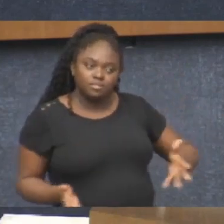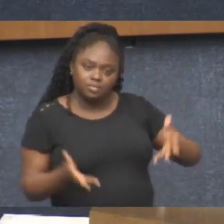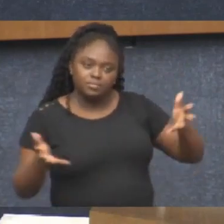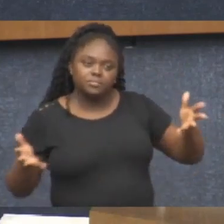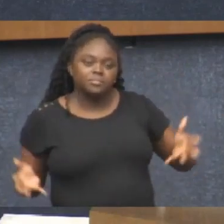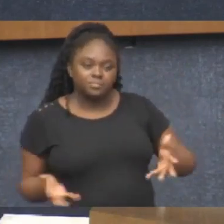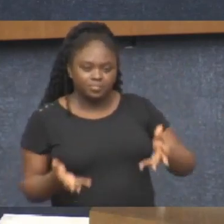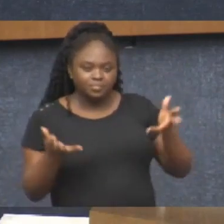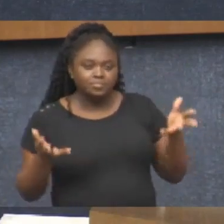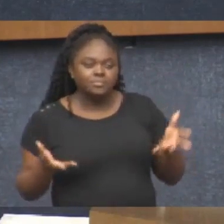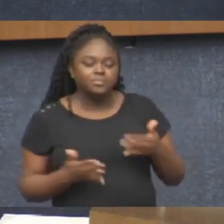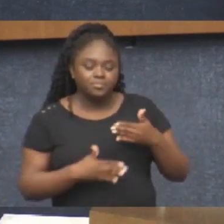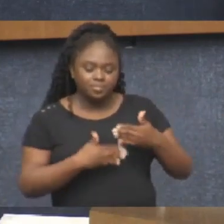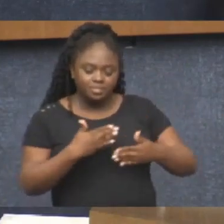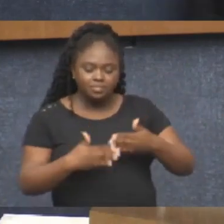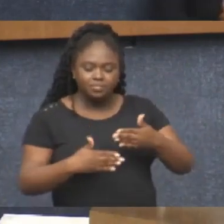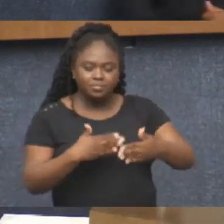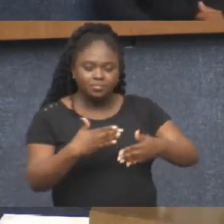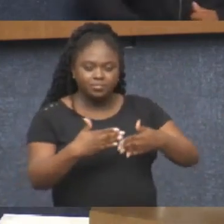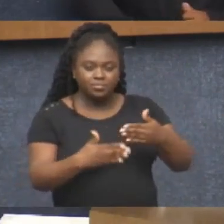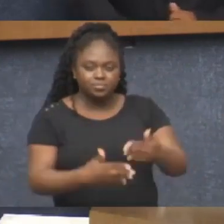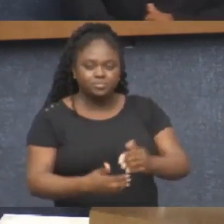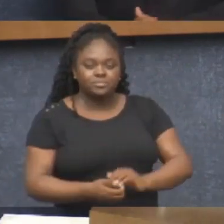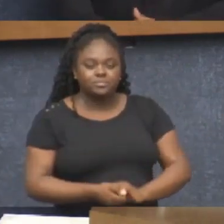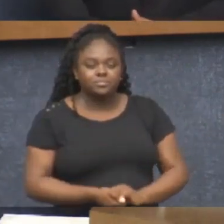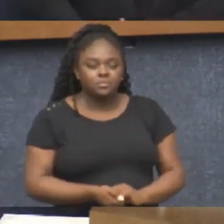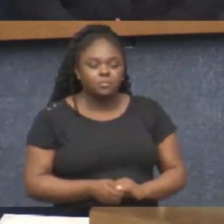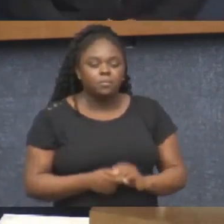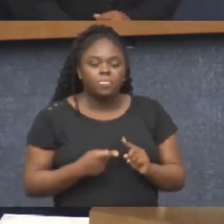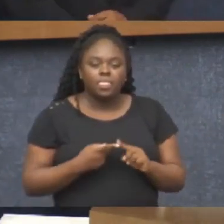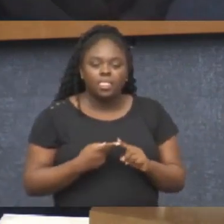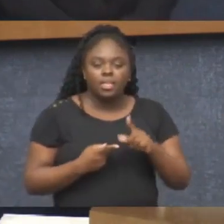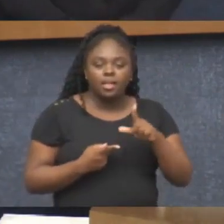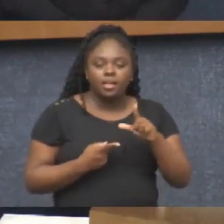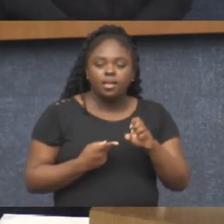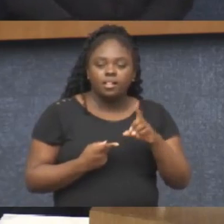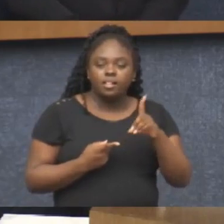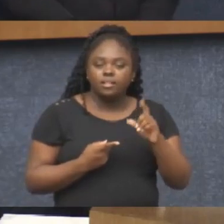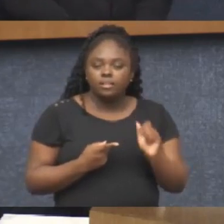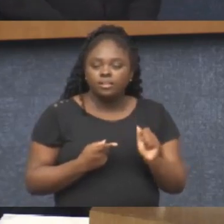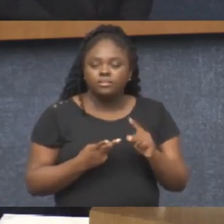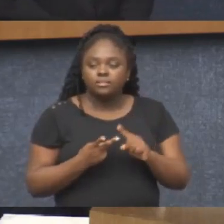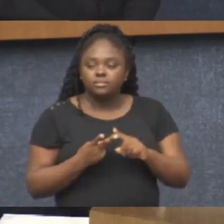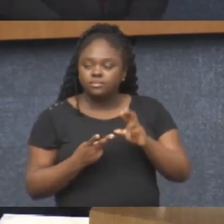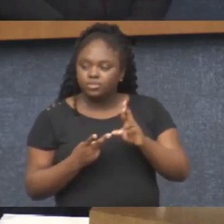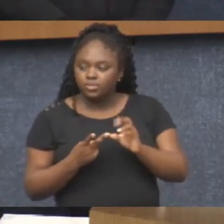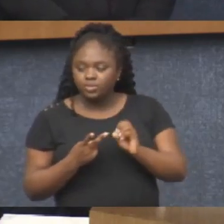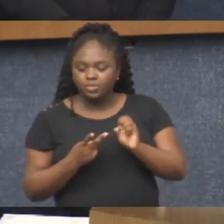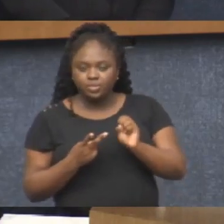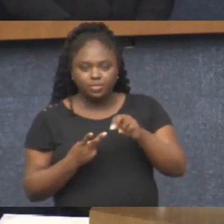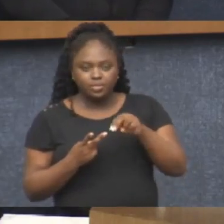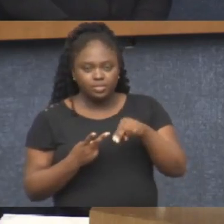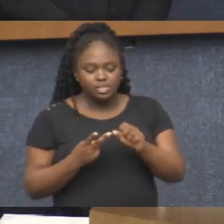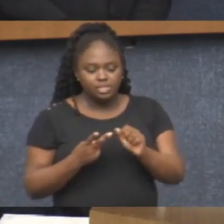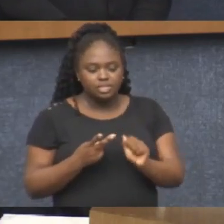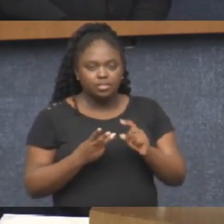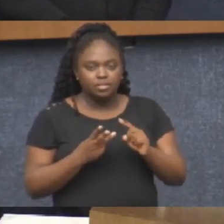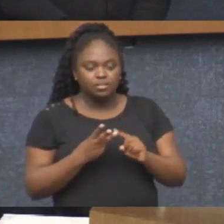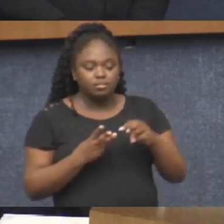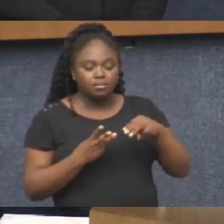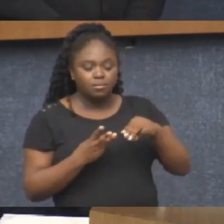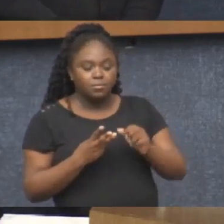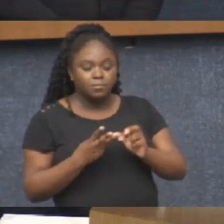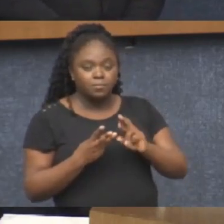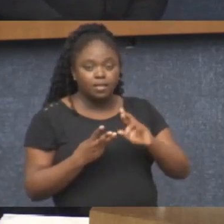né, essa trajetória, a Leda, Rosânia, Maria Tereza, né, grandes professoras aí